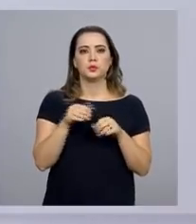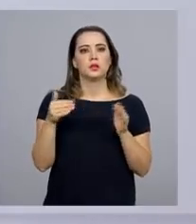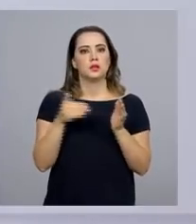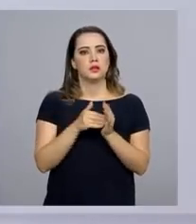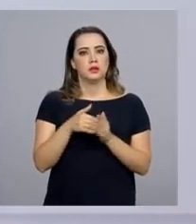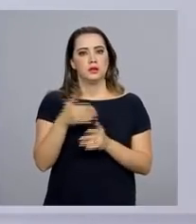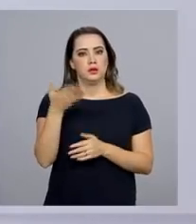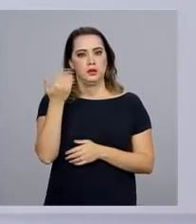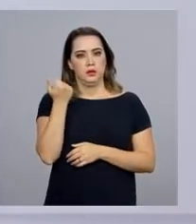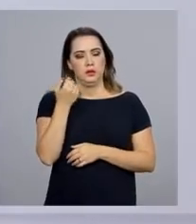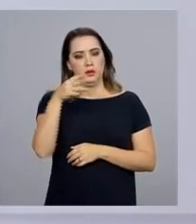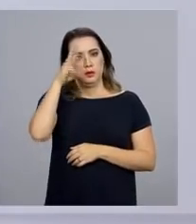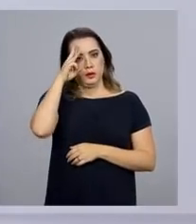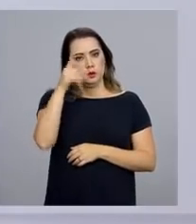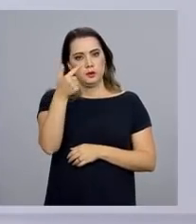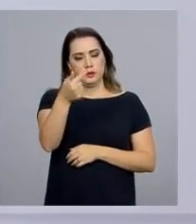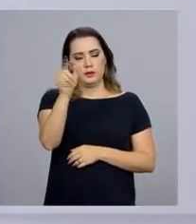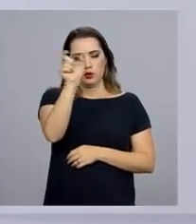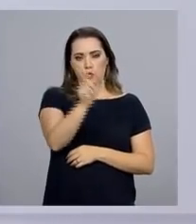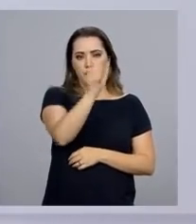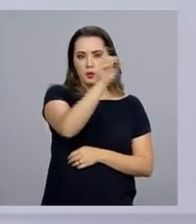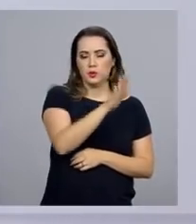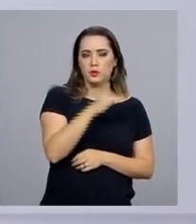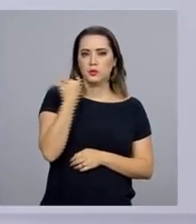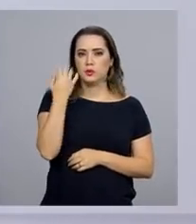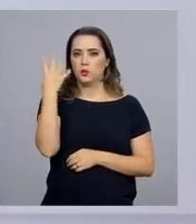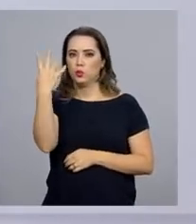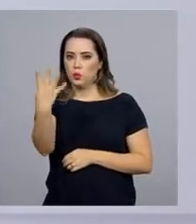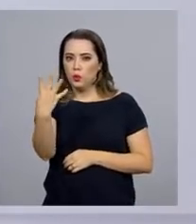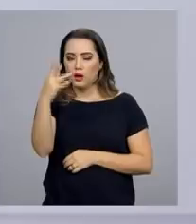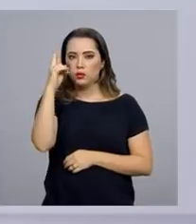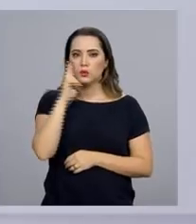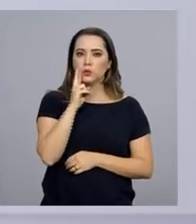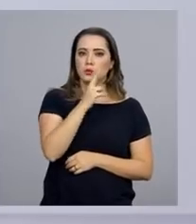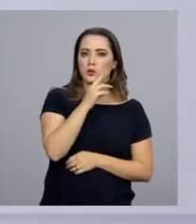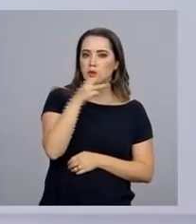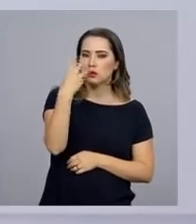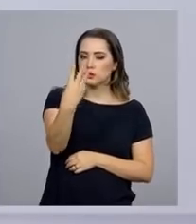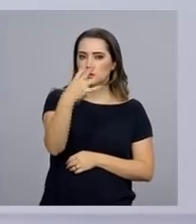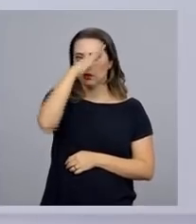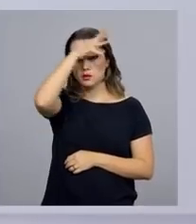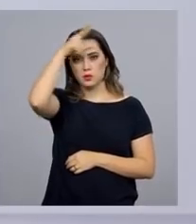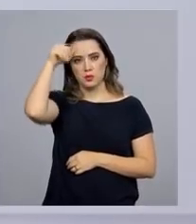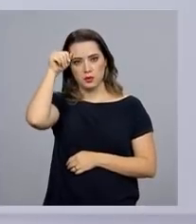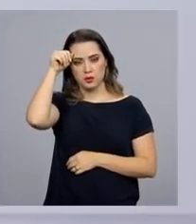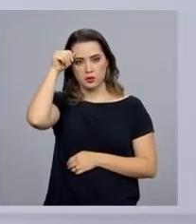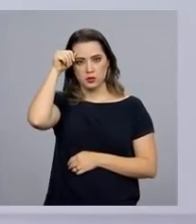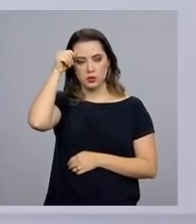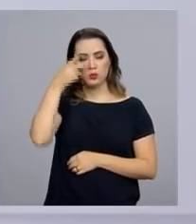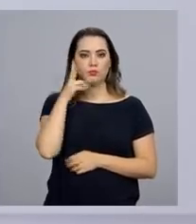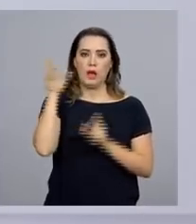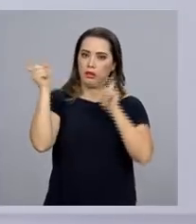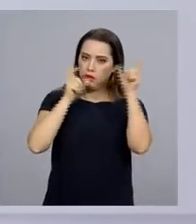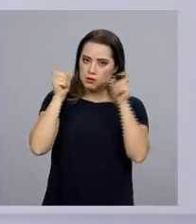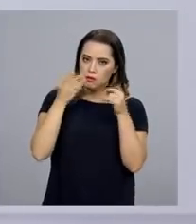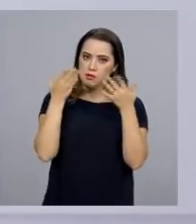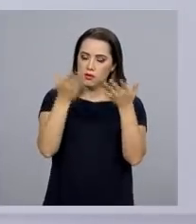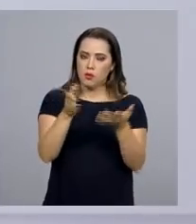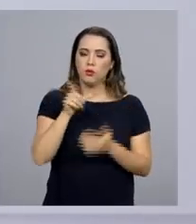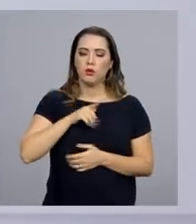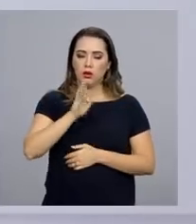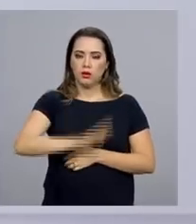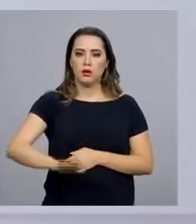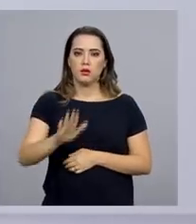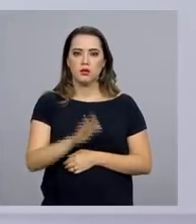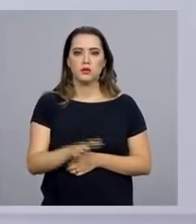sete mortes pela doença sendo quatro delas no estado de roraima e três no amazonas fica o alerta então para quem tem